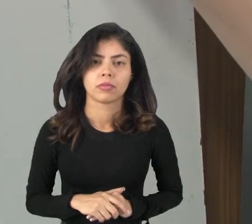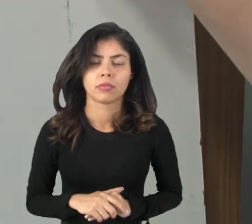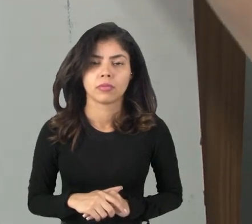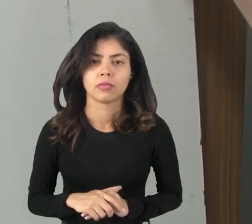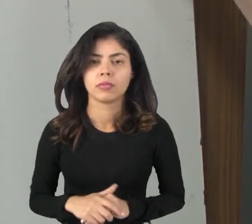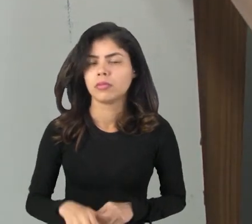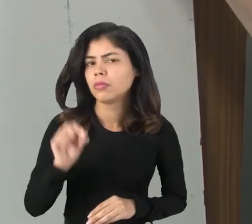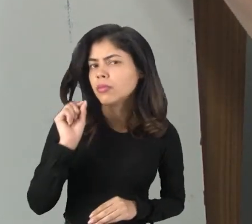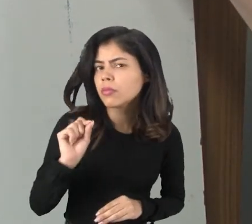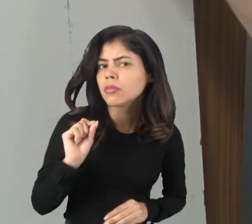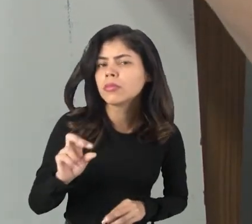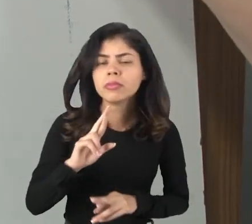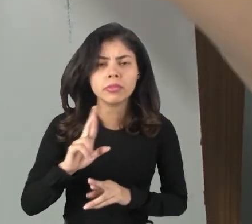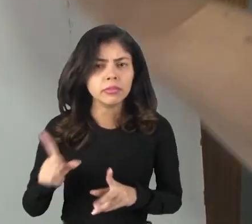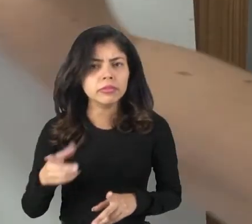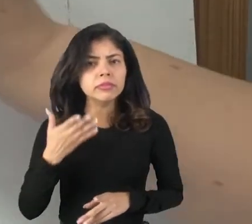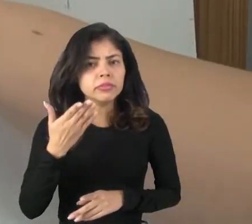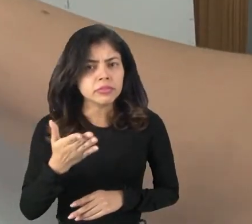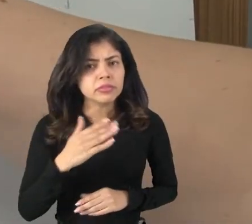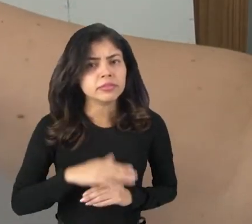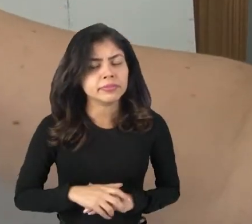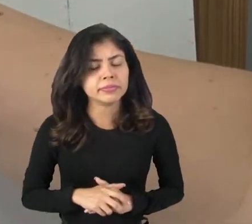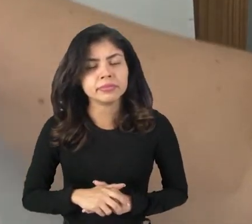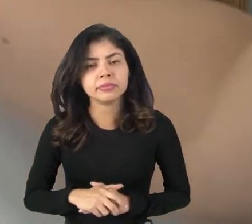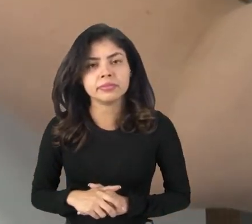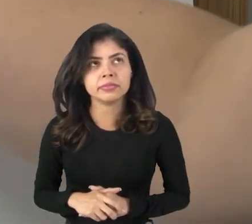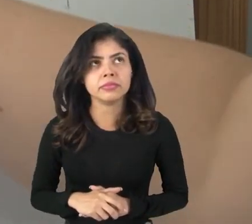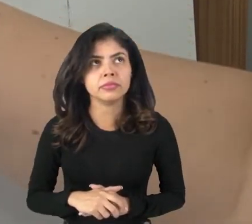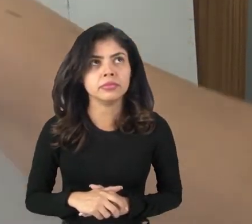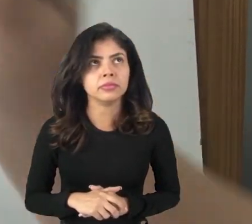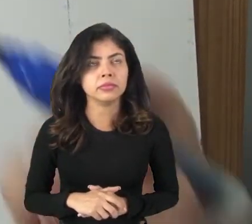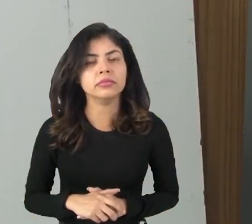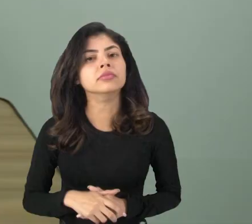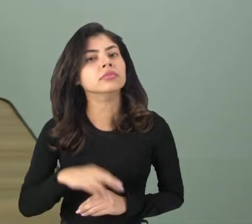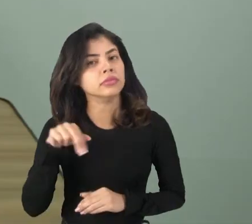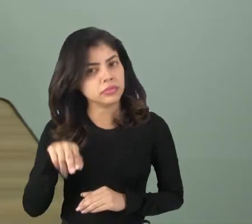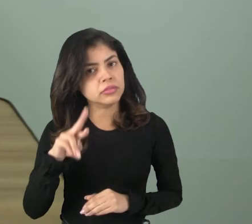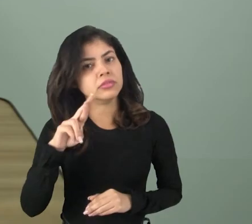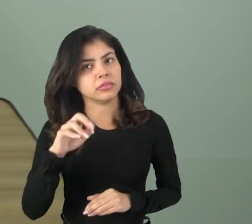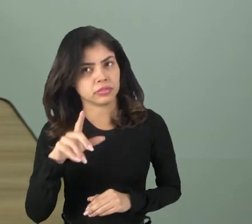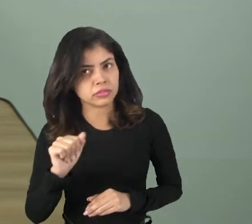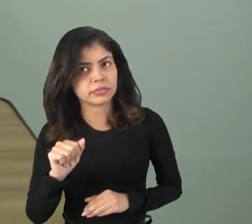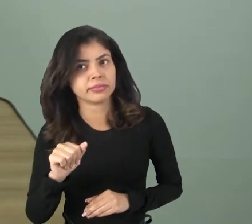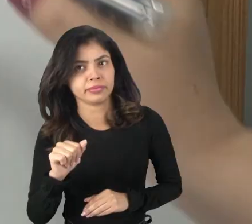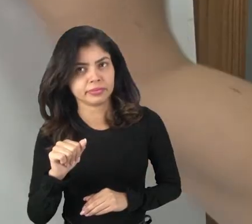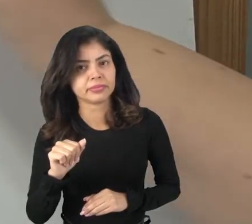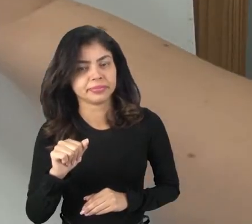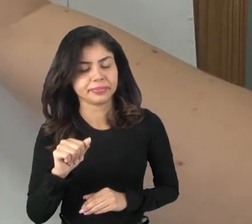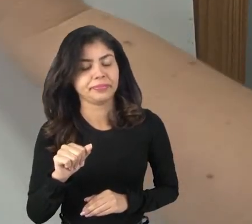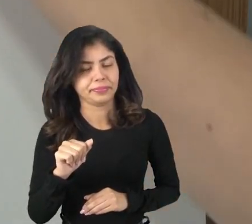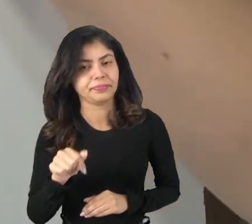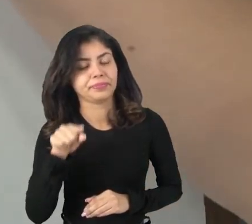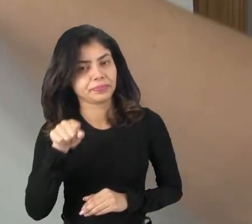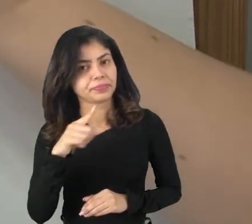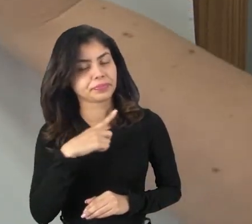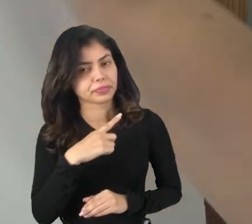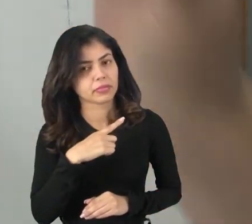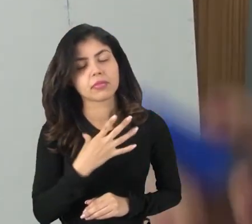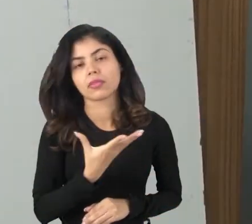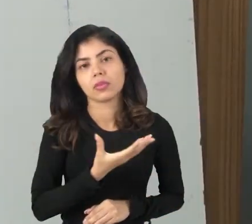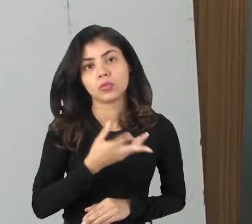4,5. O que tem de diferente aqui? Esse aqui é um número natural e aqui eu tenho um